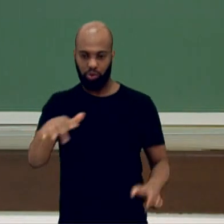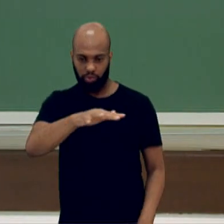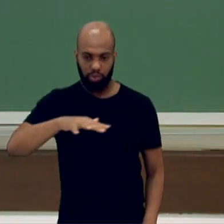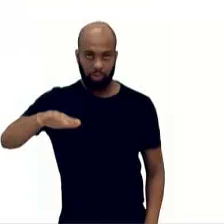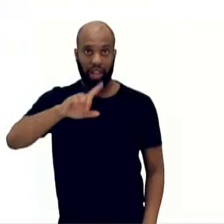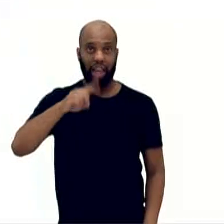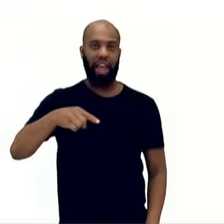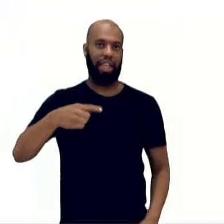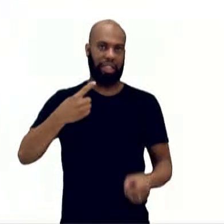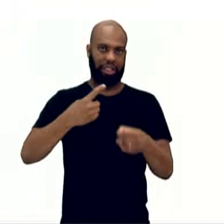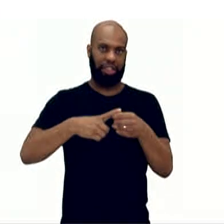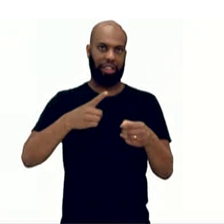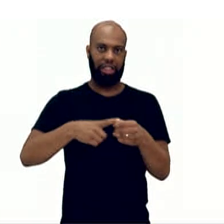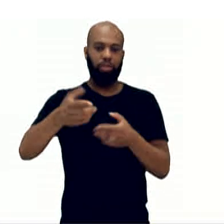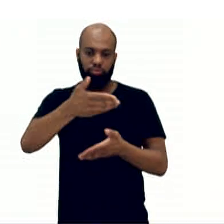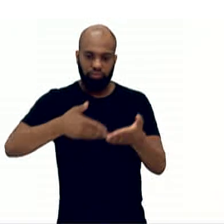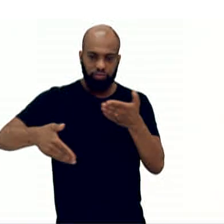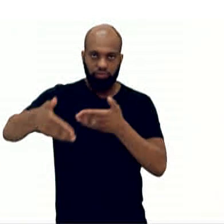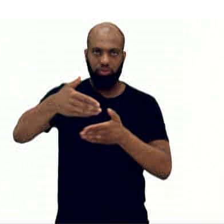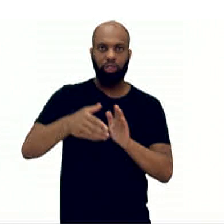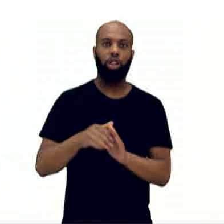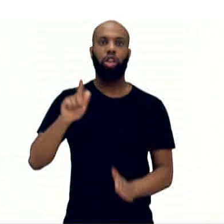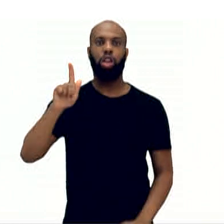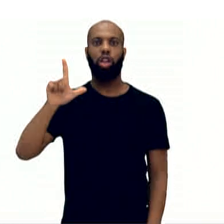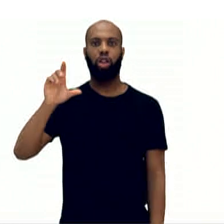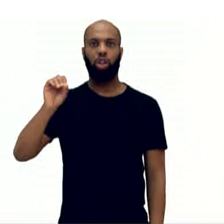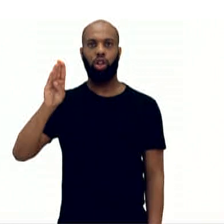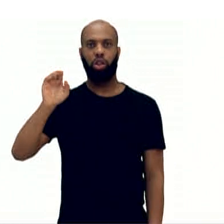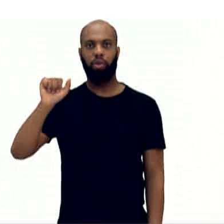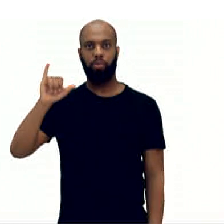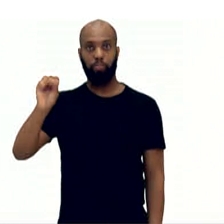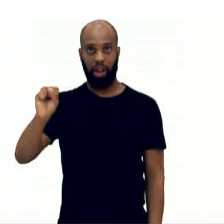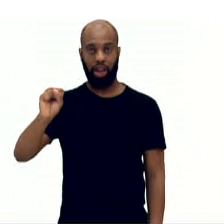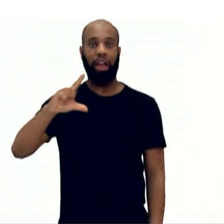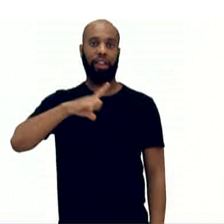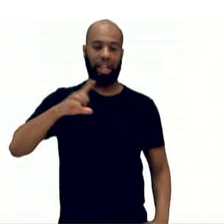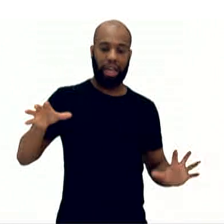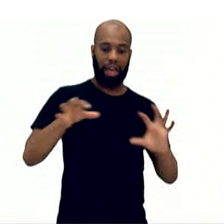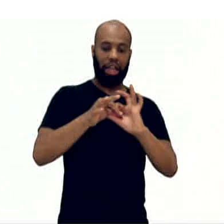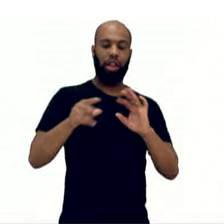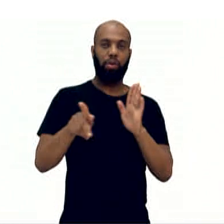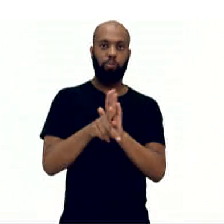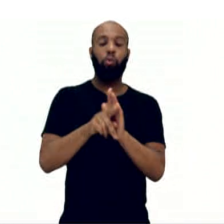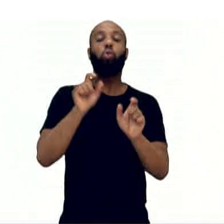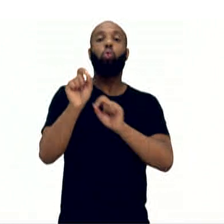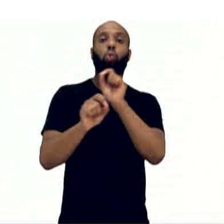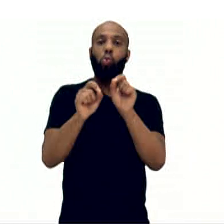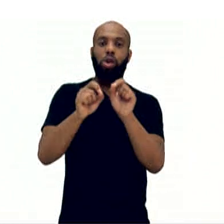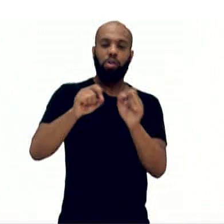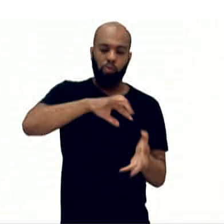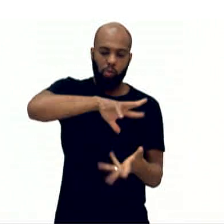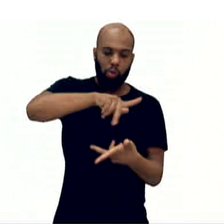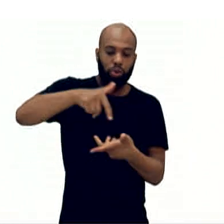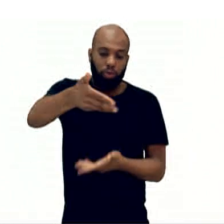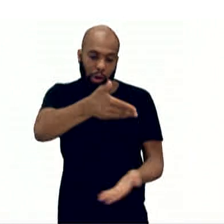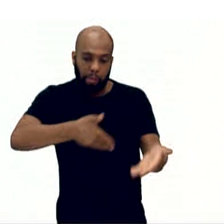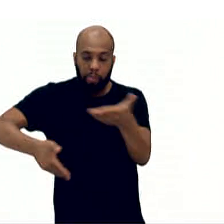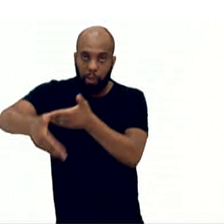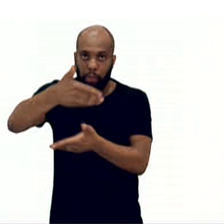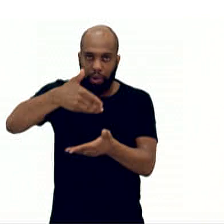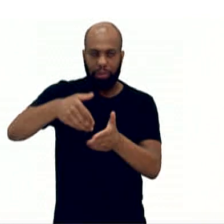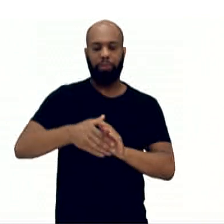cidades globais. Esse termo está ligado ao processo de globalização. Então, quando eu falo